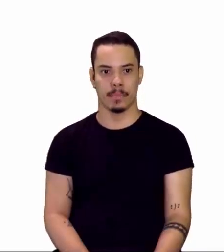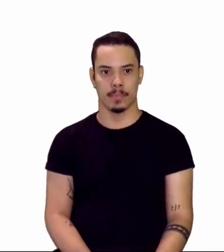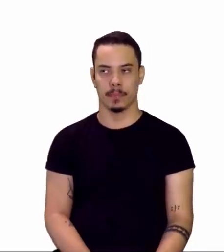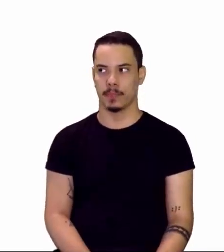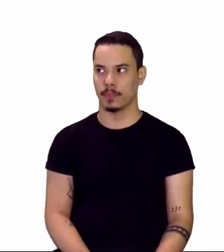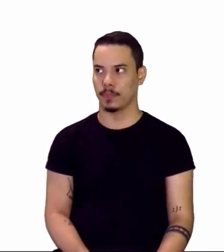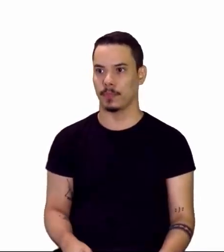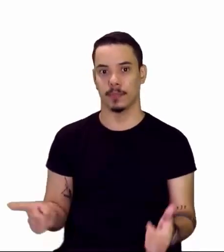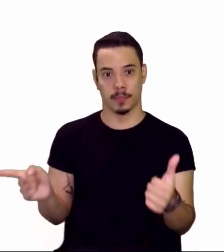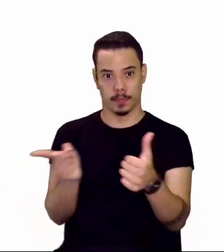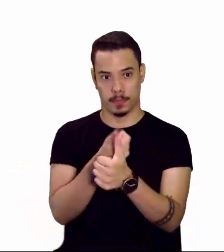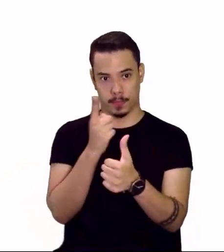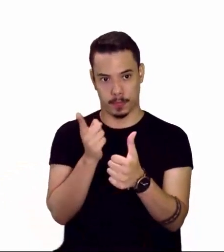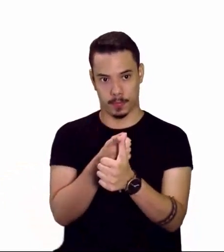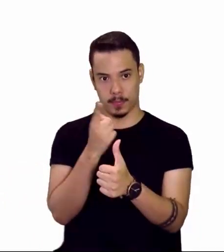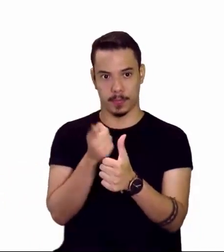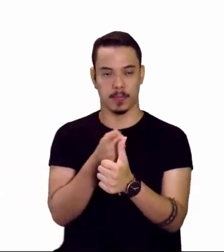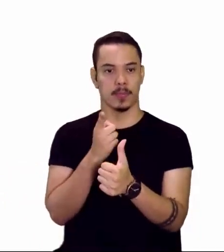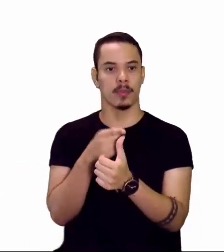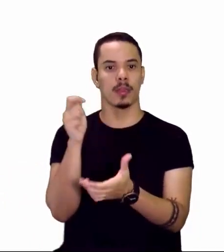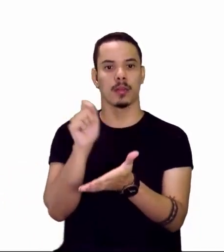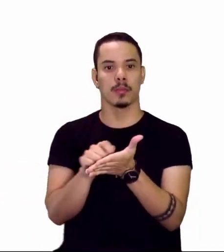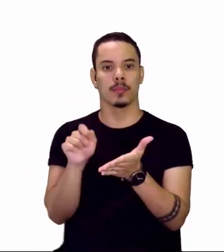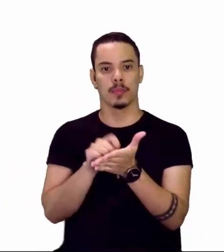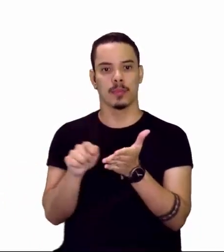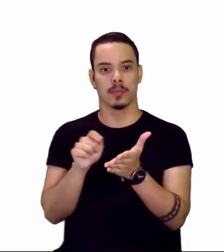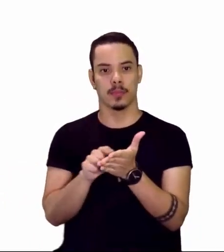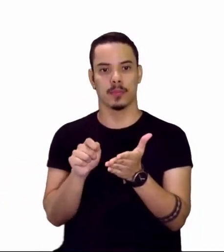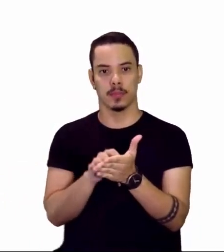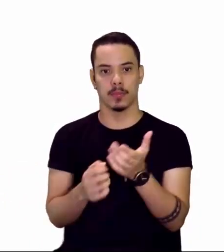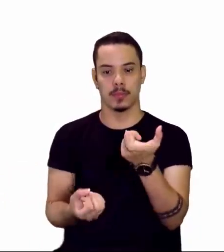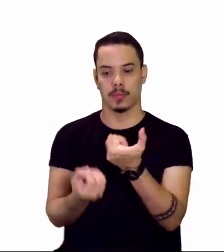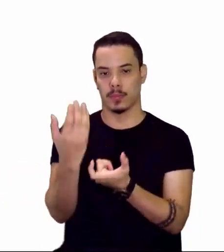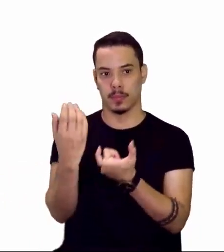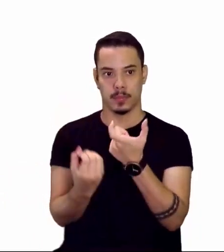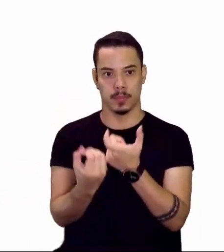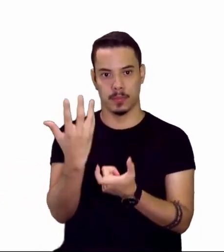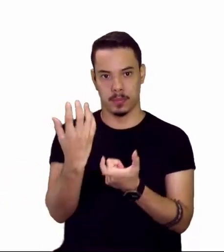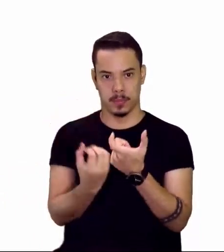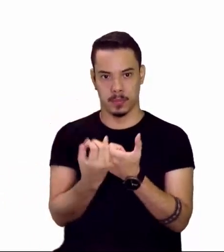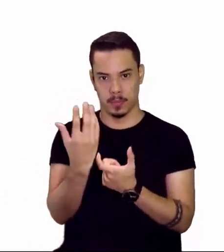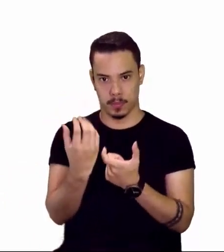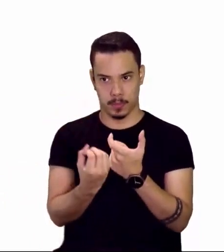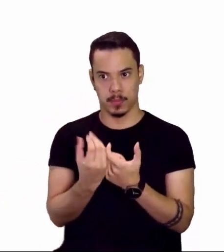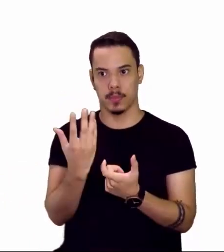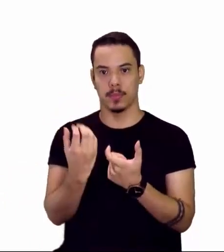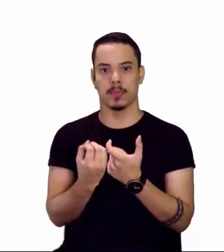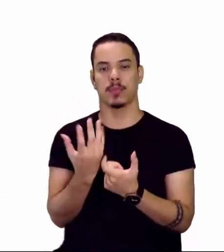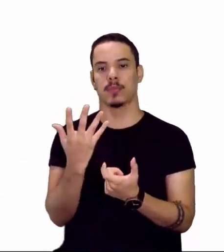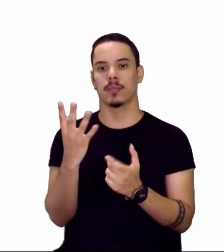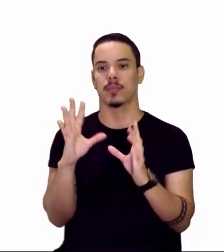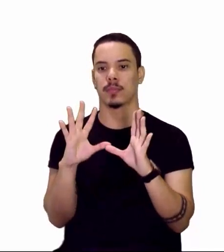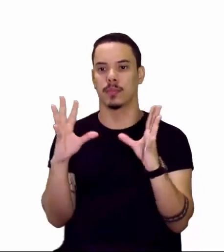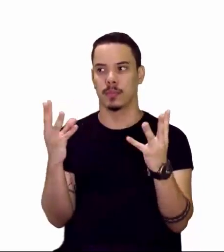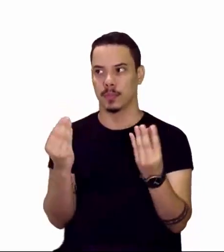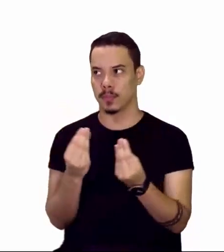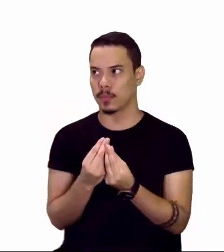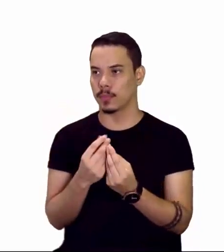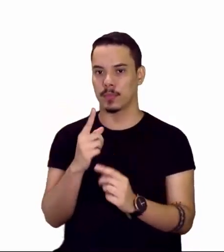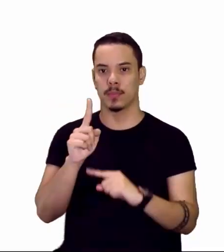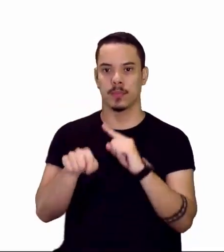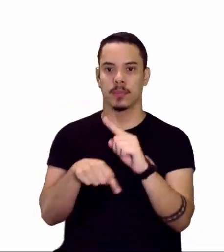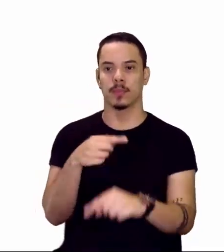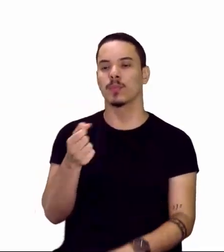Primeiro, escreva a fórmula eletrônica da substância e conte